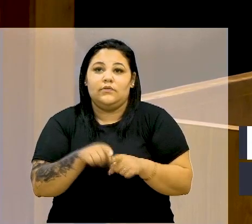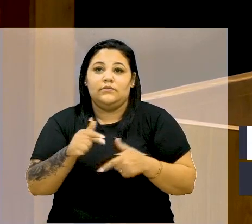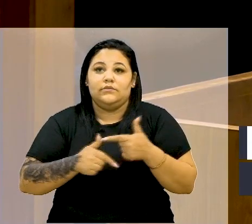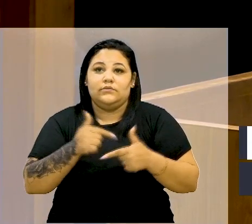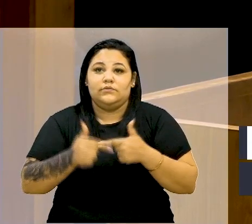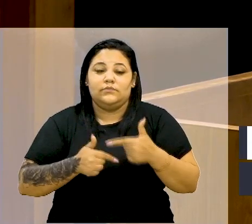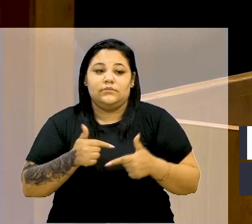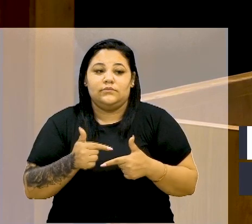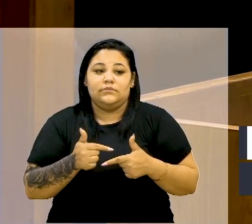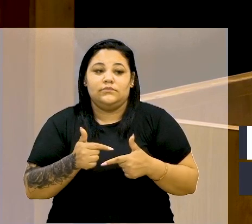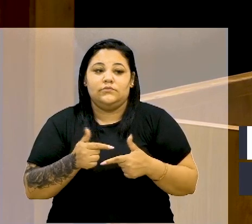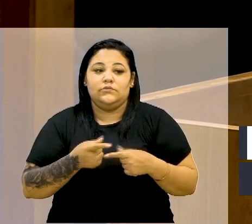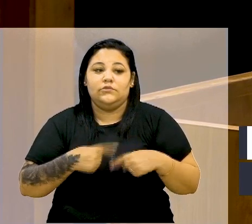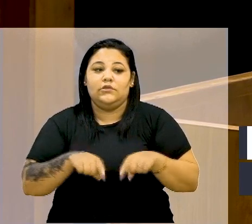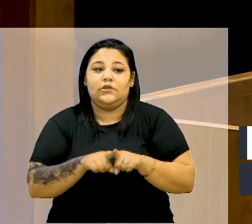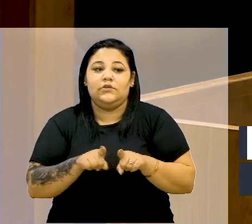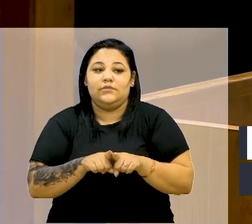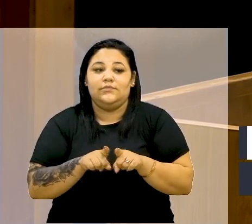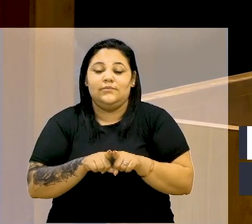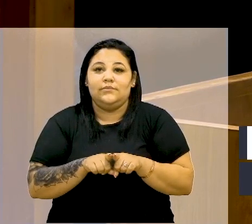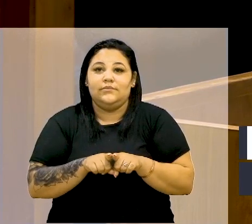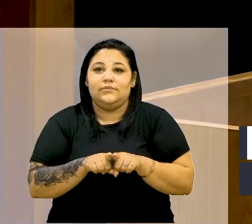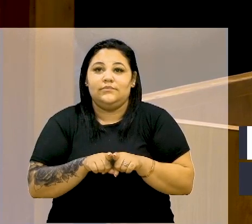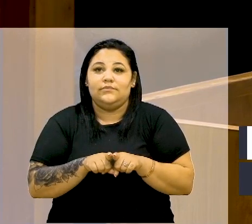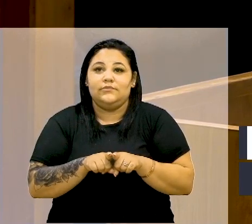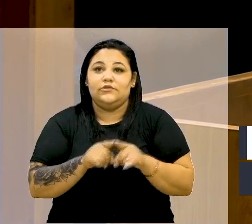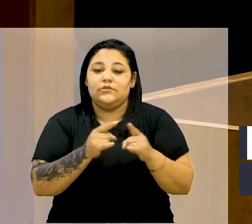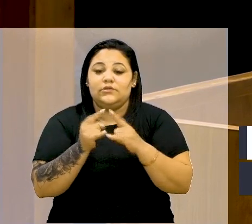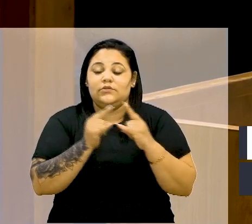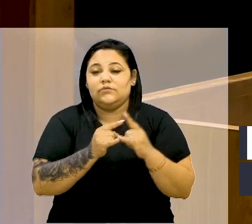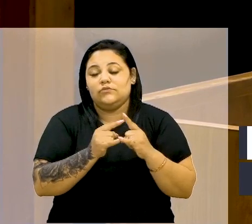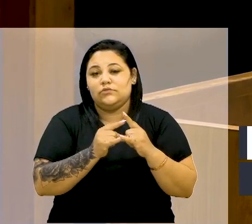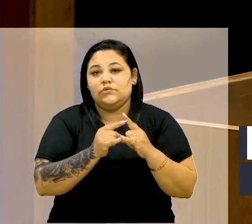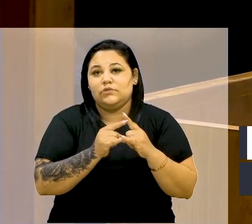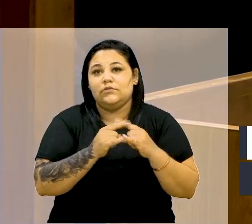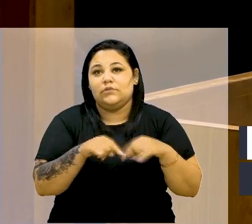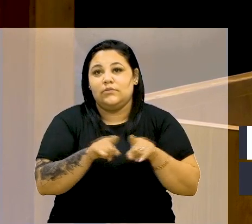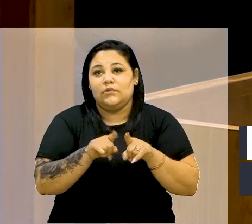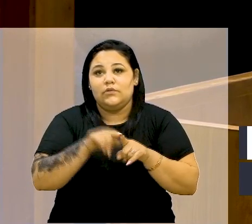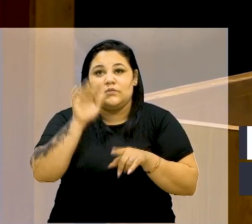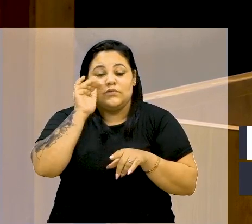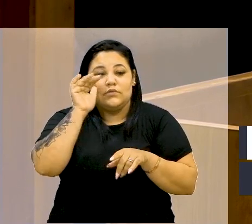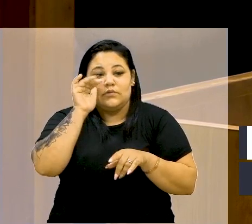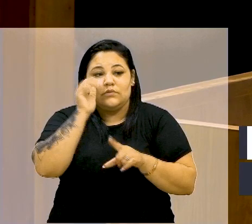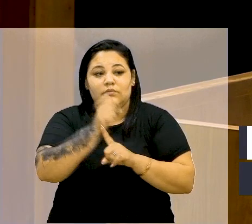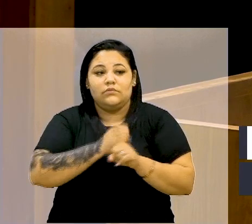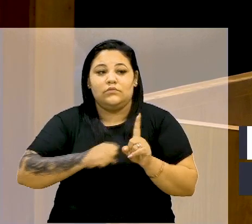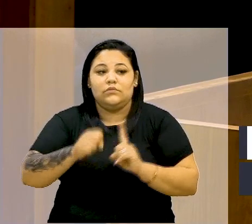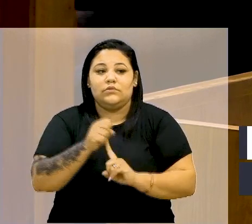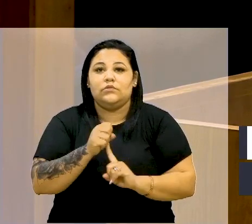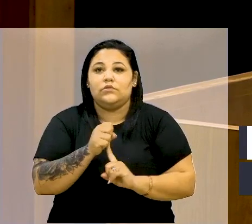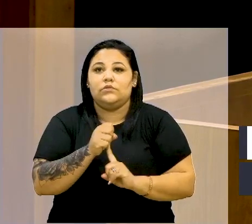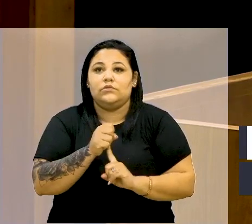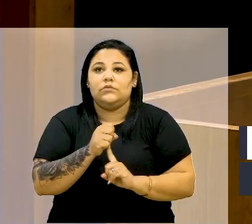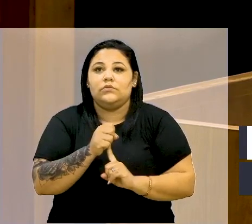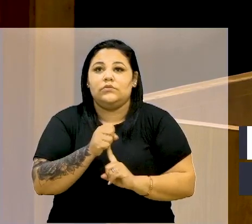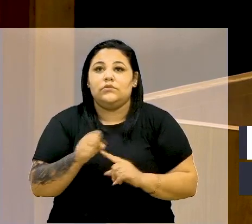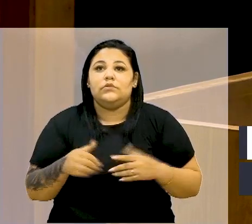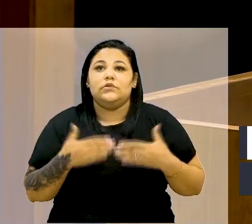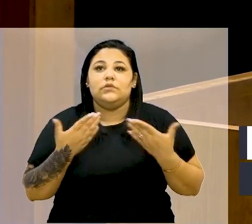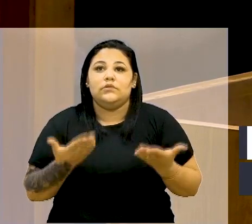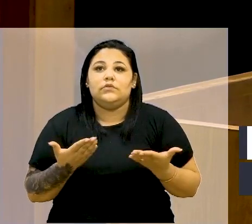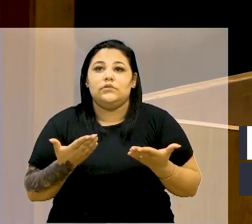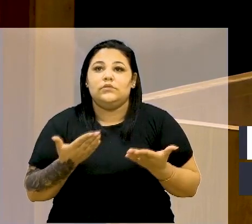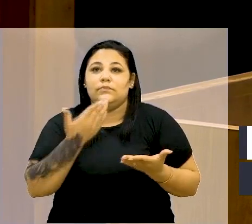ele é baseado em cima de um estatuto de uma nacional do Observatório Social do Brasil. Então a gente tem tido esses 9 anos um